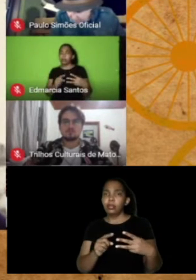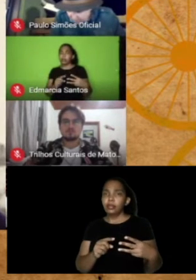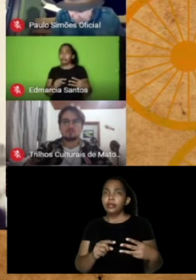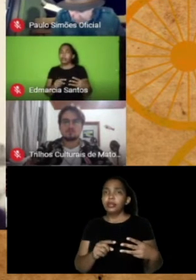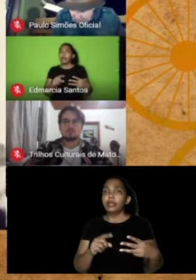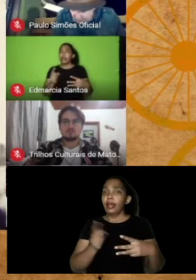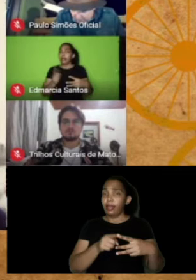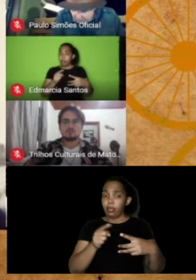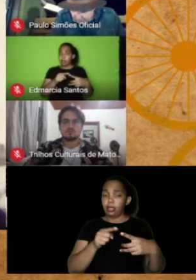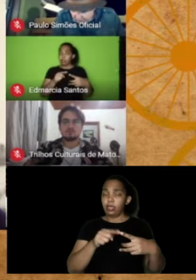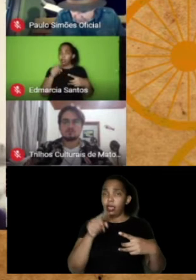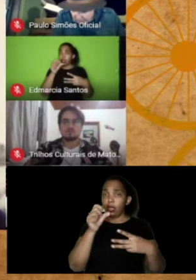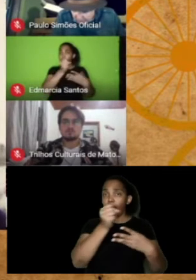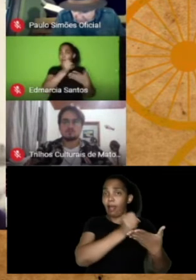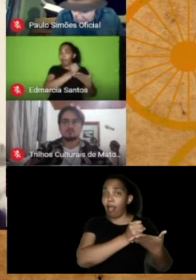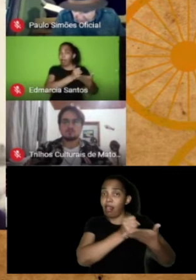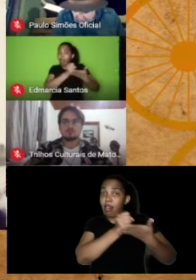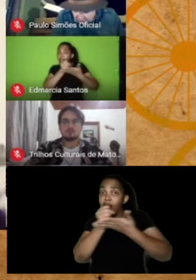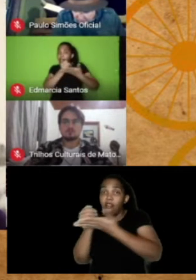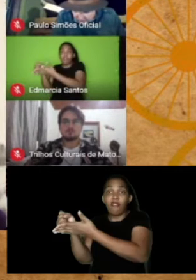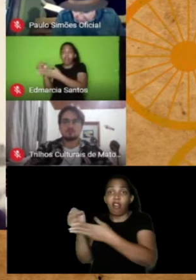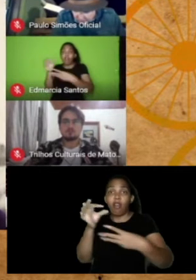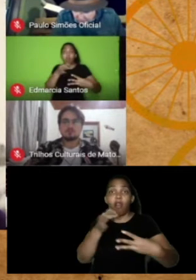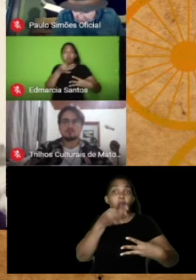propósito de escoar o café das novas regiões